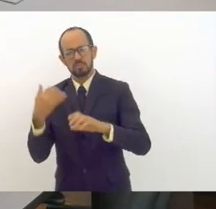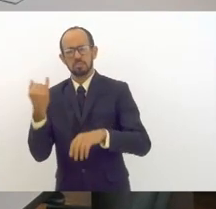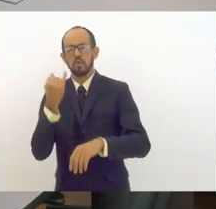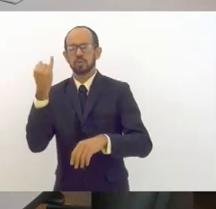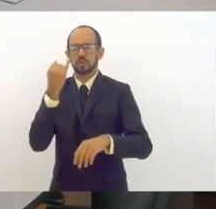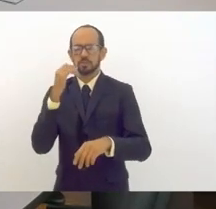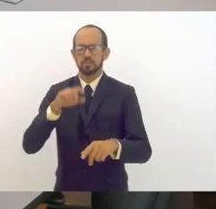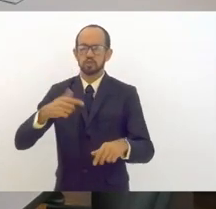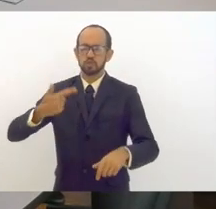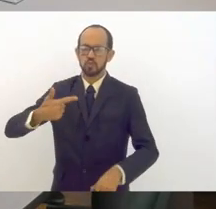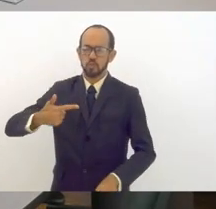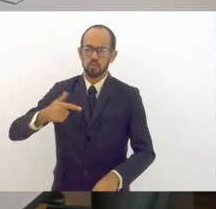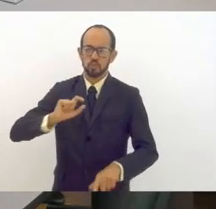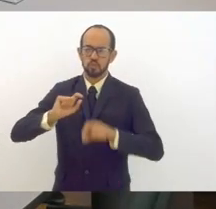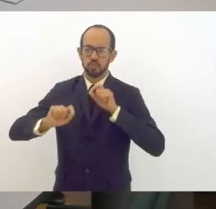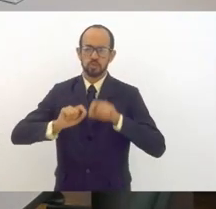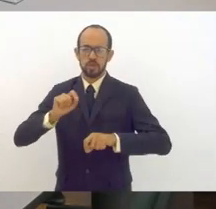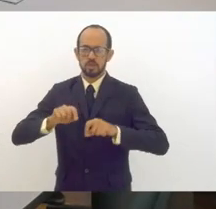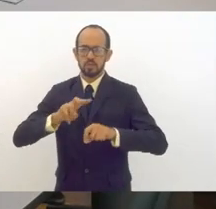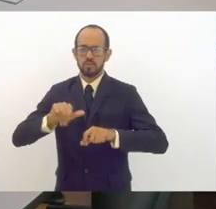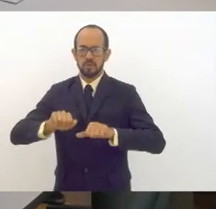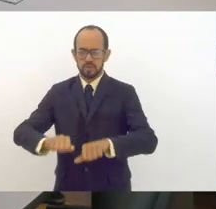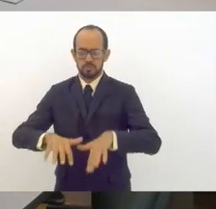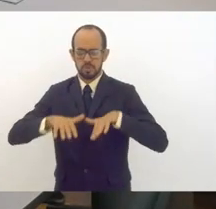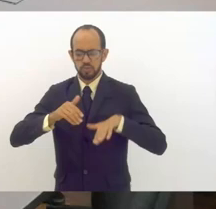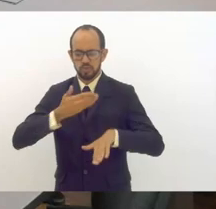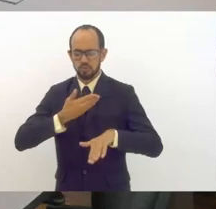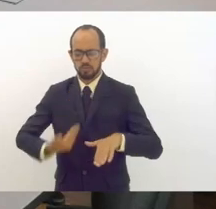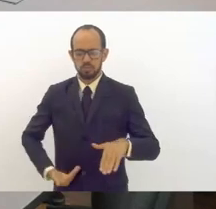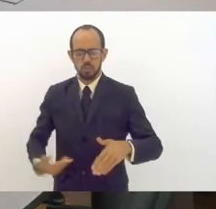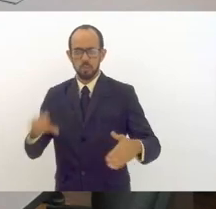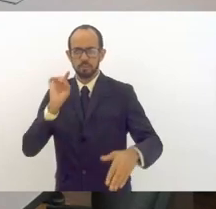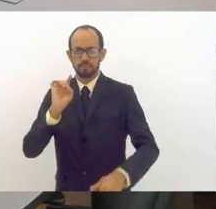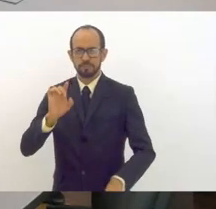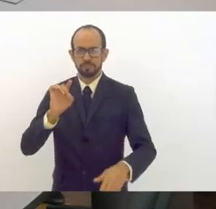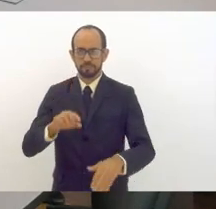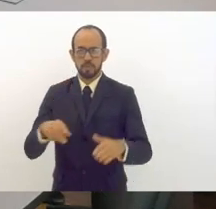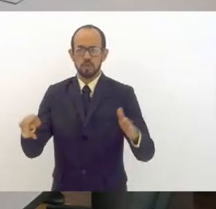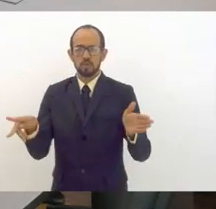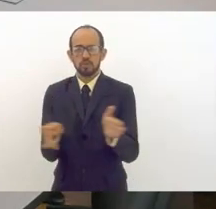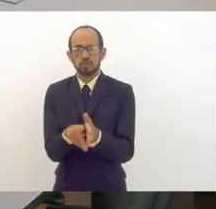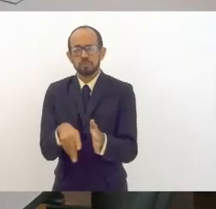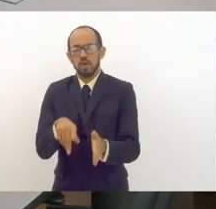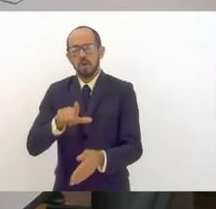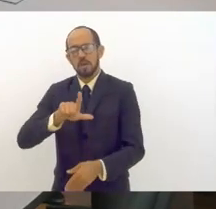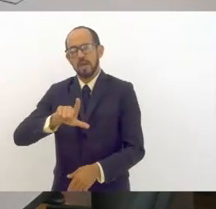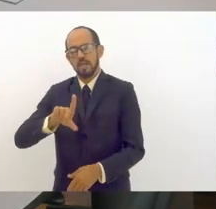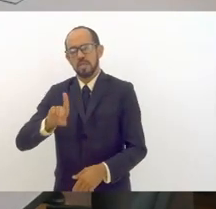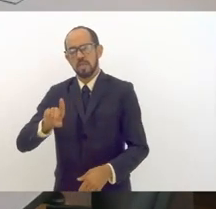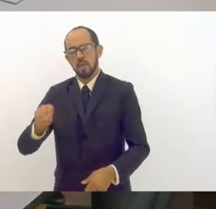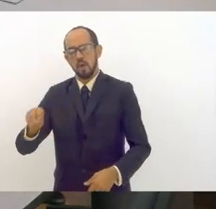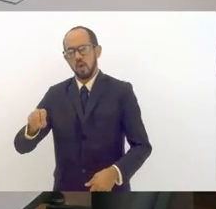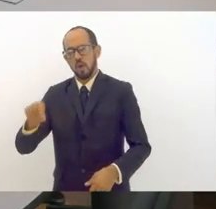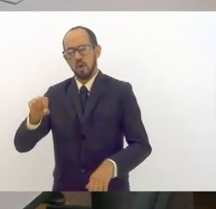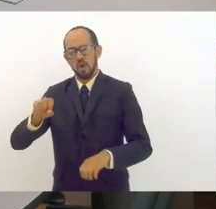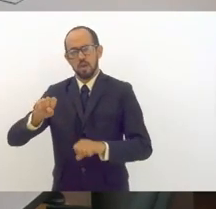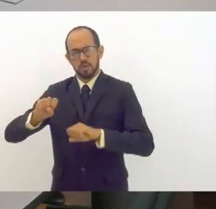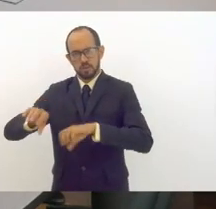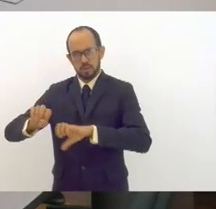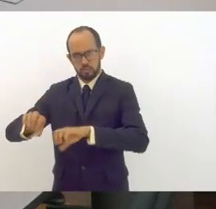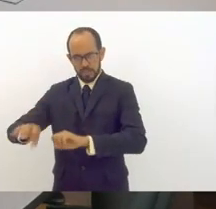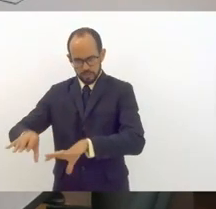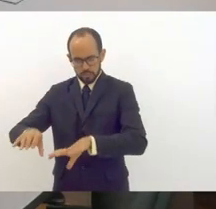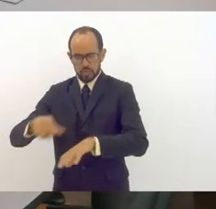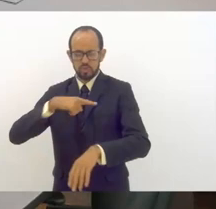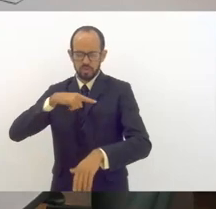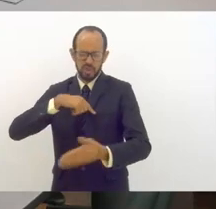segundo, a gente vai fazer uma audiência pública específica sobre a Lei Orçamentária Anual e a função educação. A gente tem